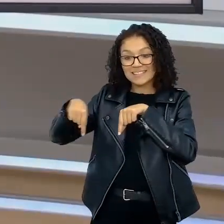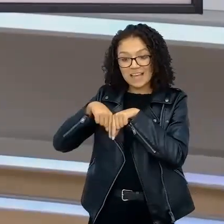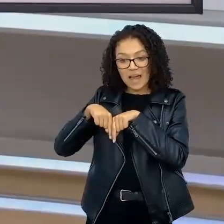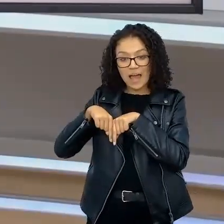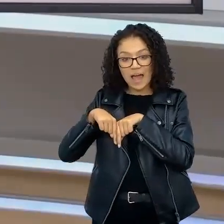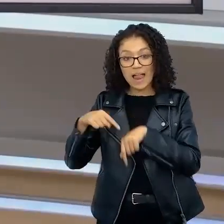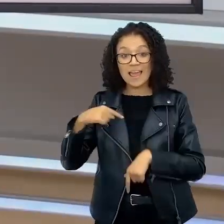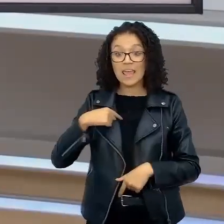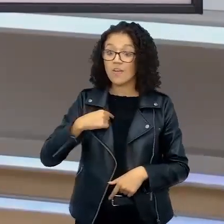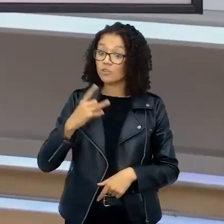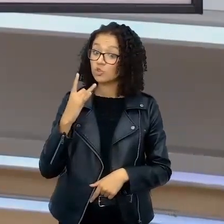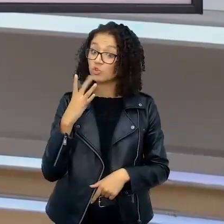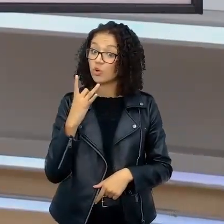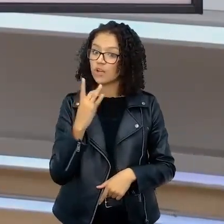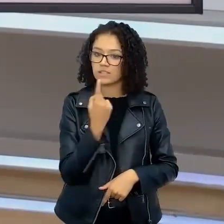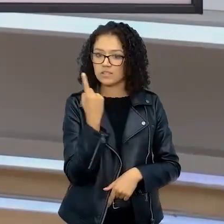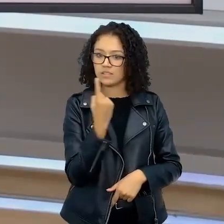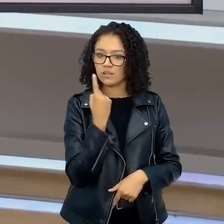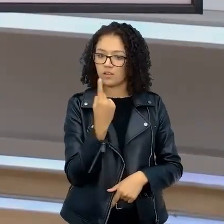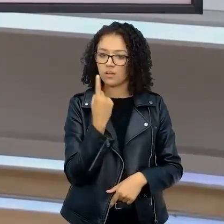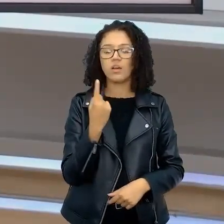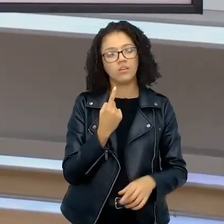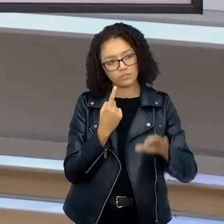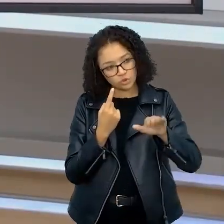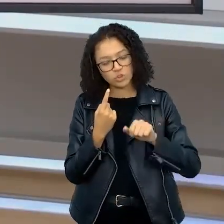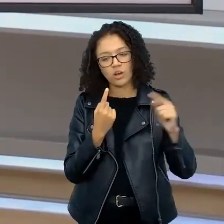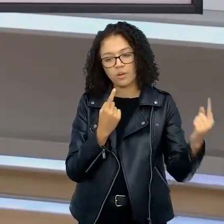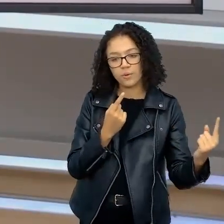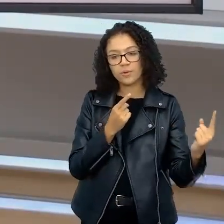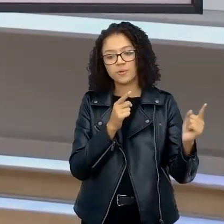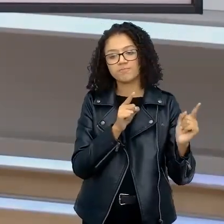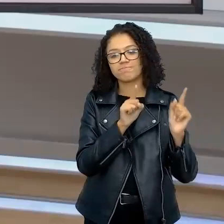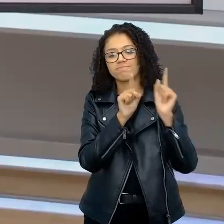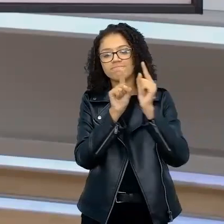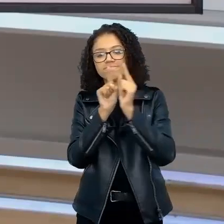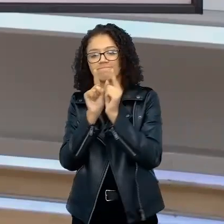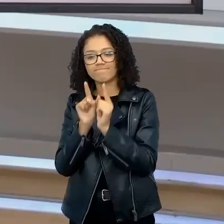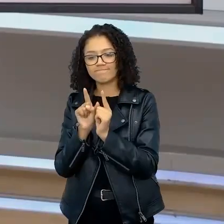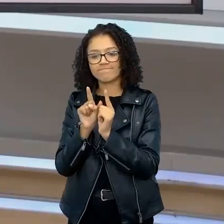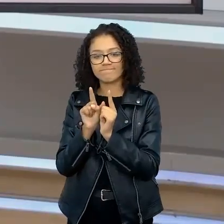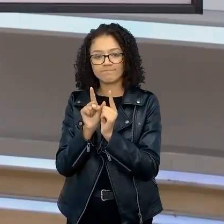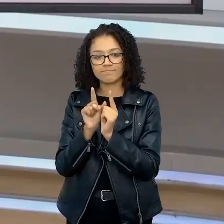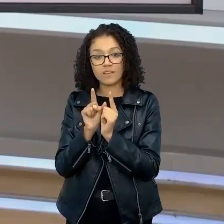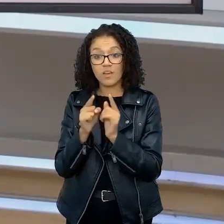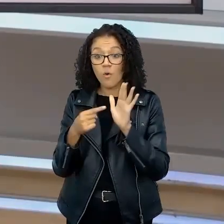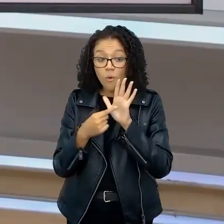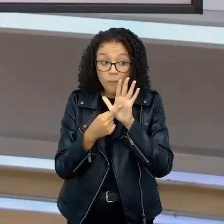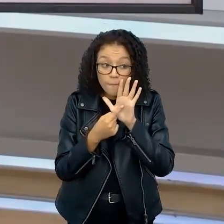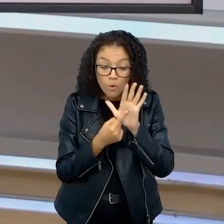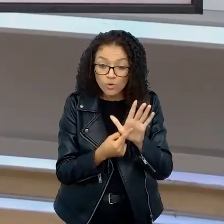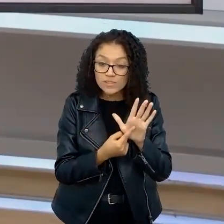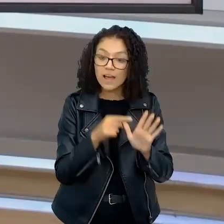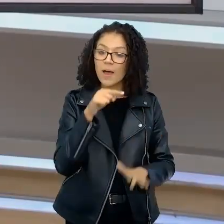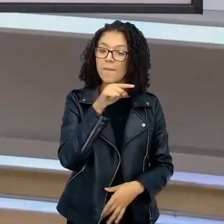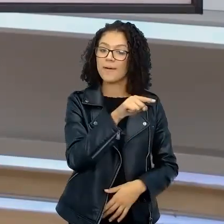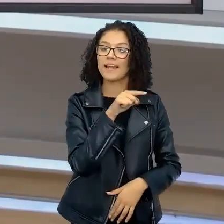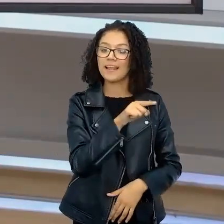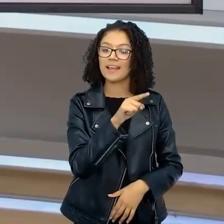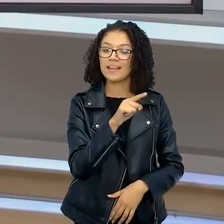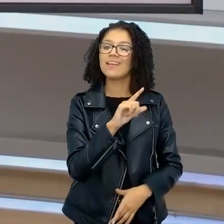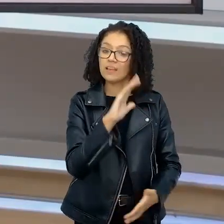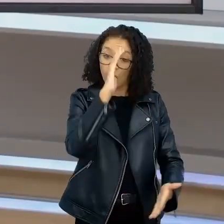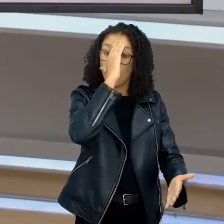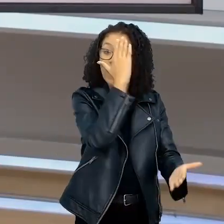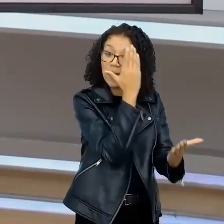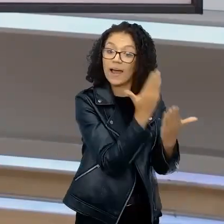lá sozinha com ela. E daí eu vou promover esse espaço acolhedor. Eu vou mostrar para essa criança, para esse adolescente, que eu